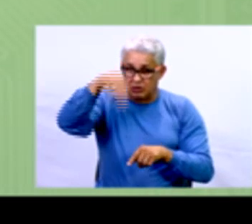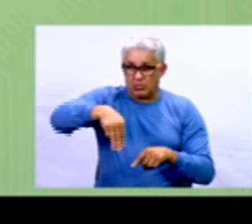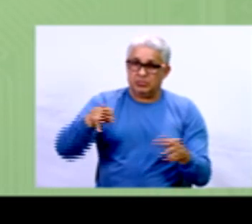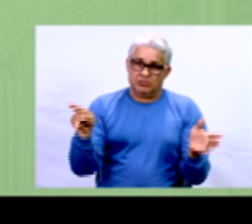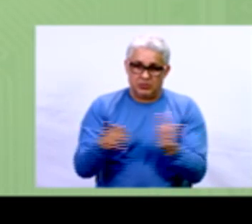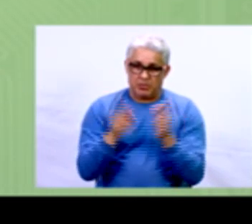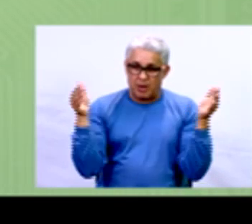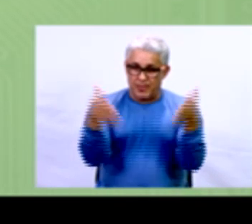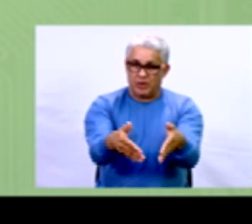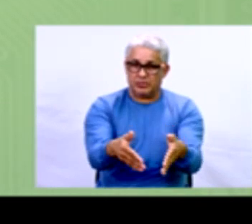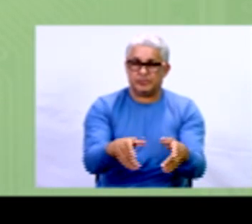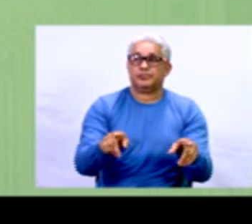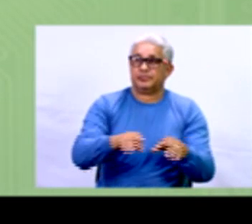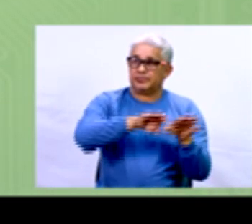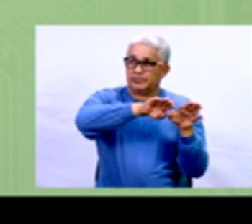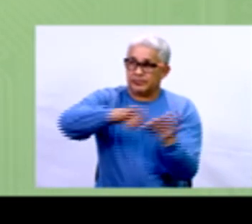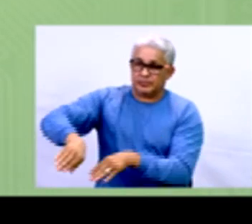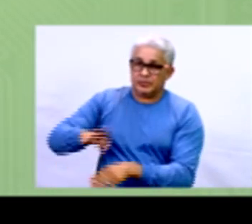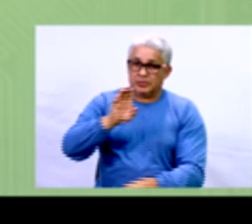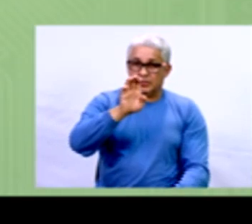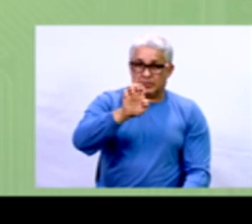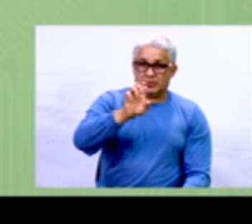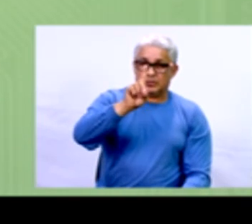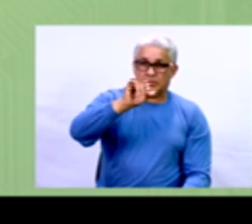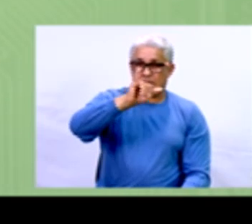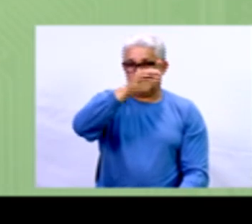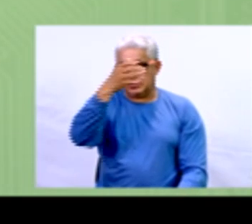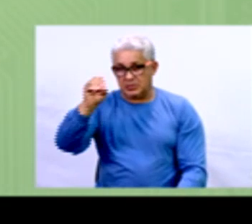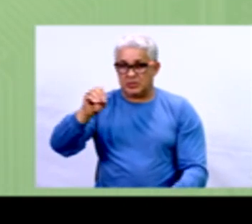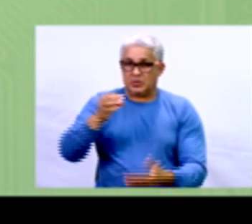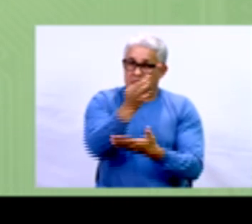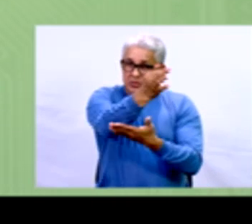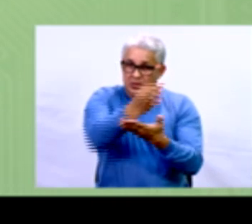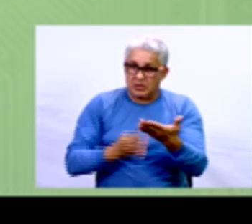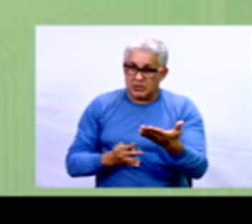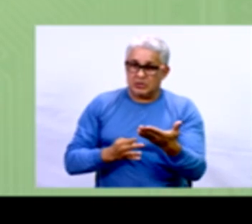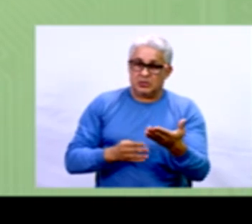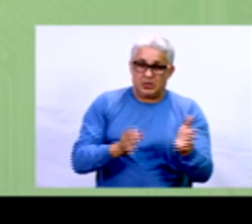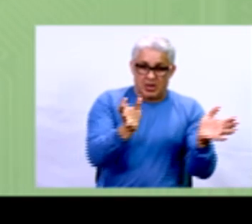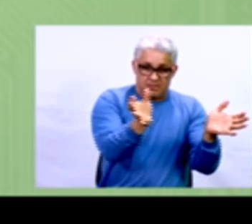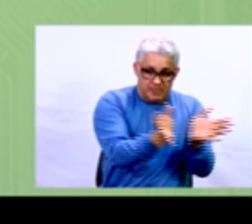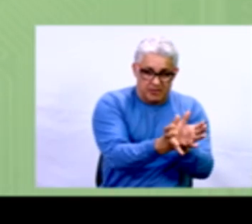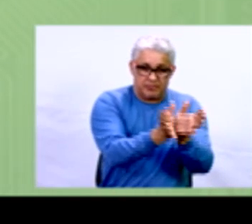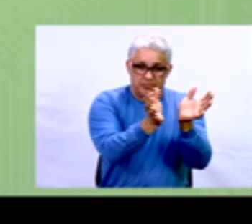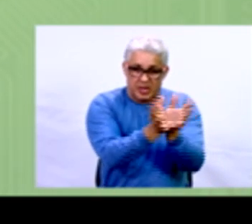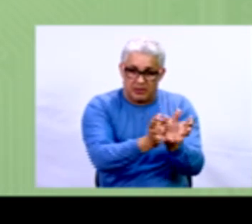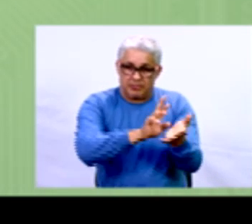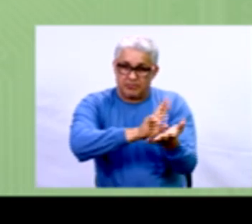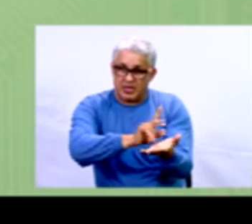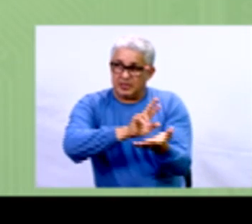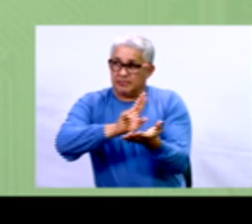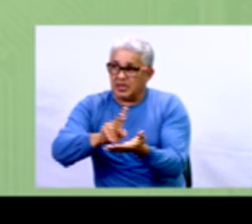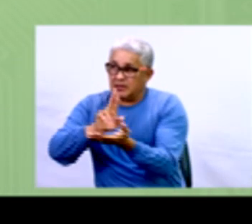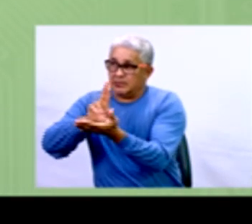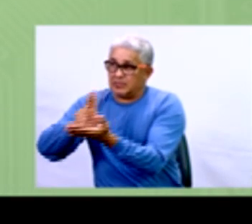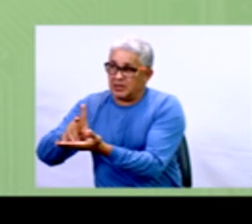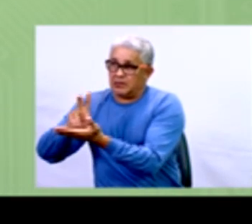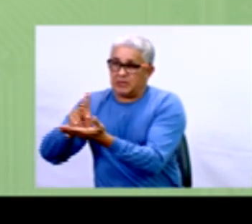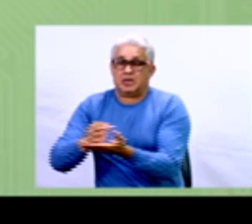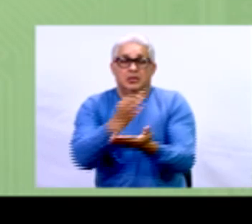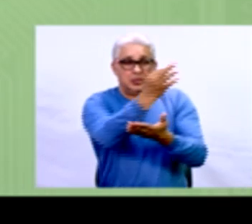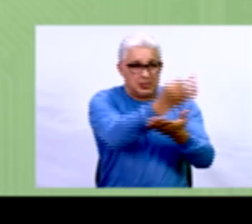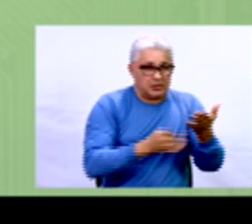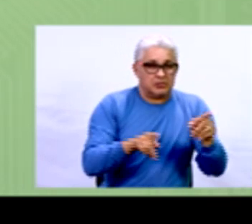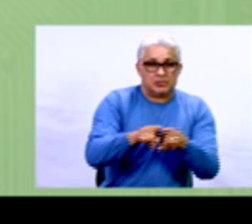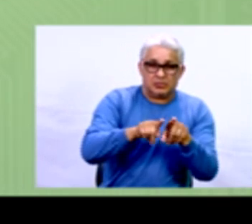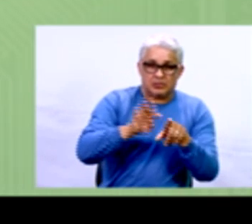edição de texto vai participar de equipes multidisciplinares na elaboração e montagem de textos e hipertextos,